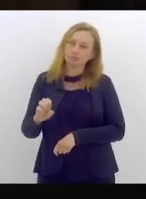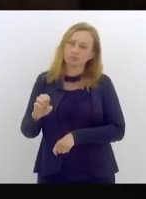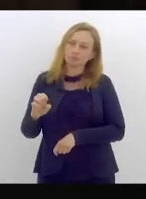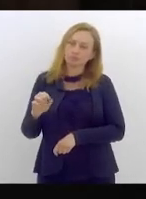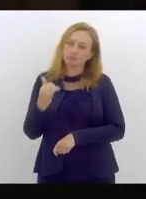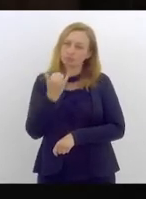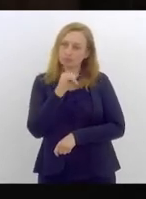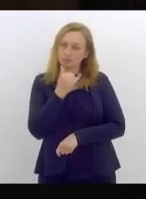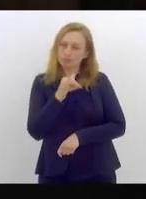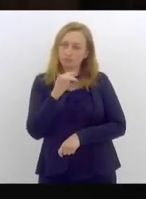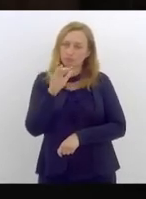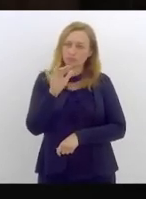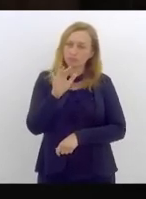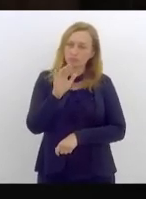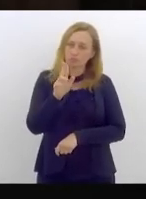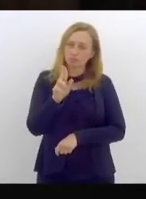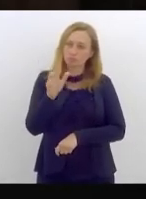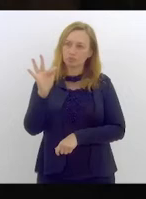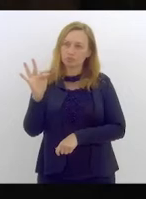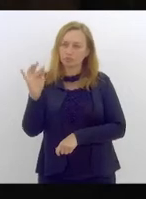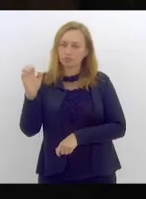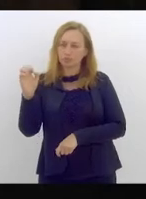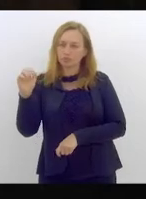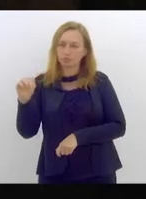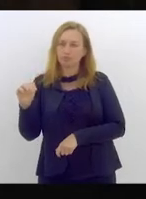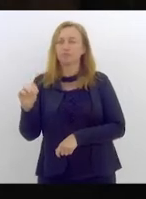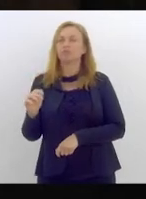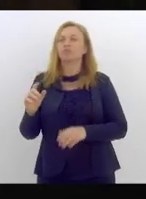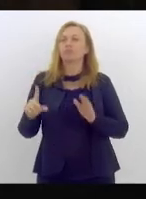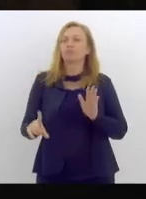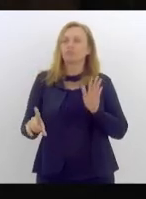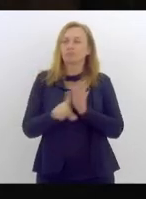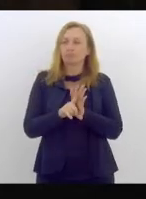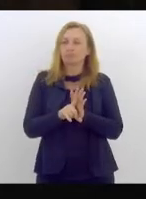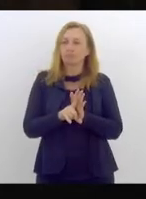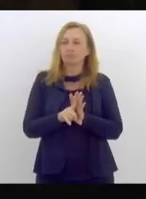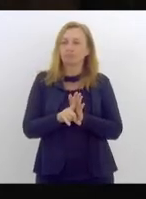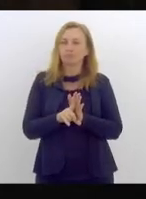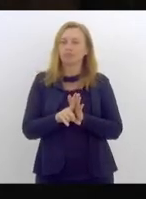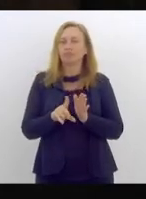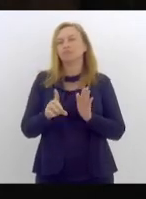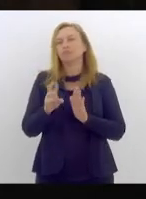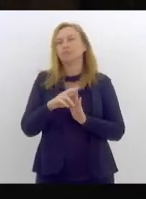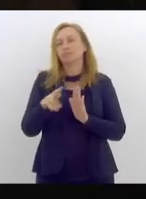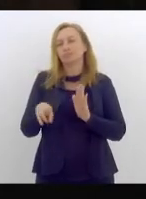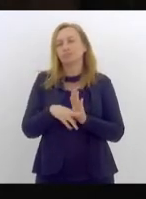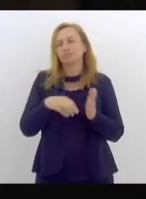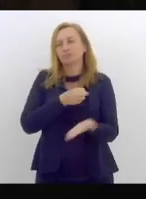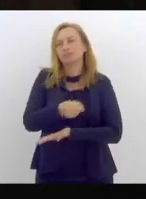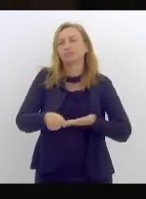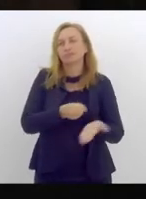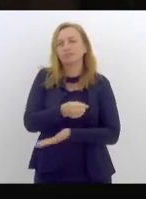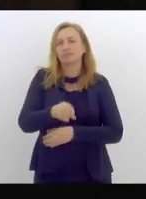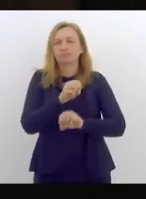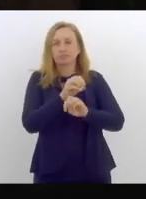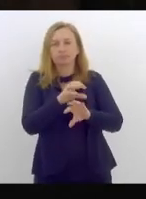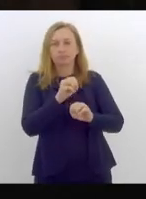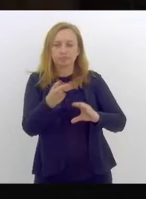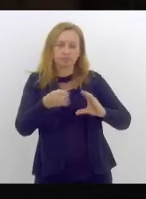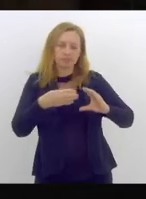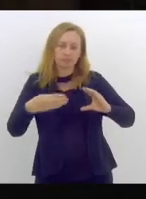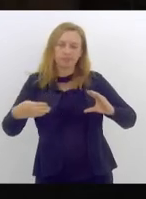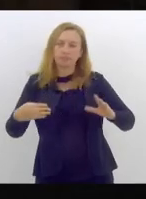a uf a lei diretrizes e bases da educação os cieps aqui no Rio de Janeiro